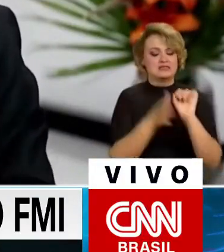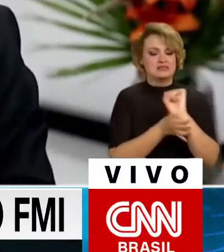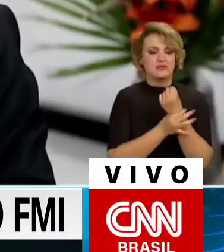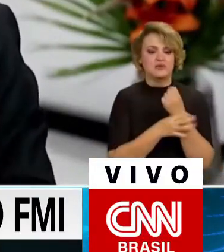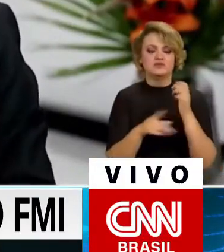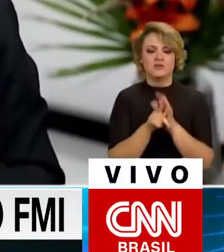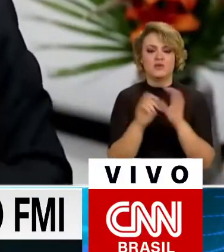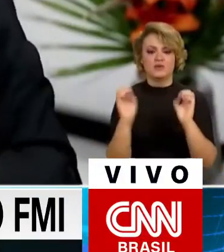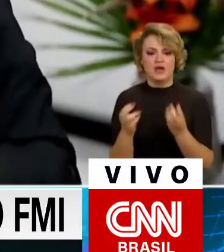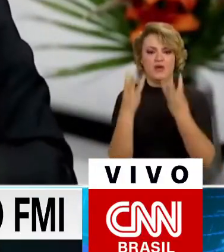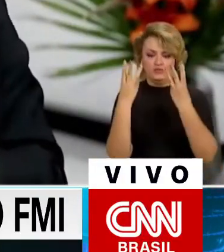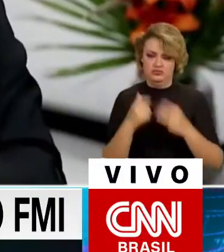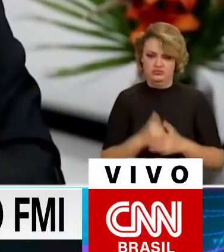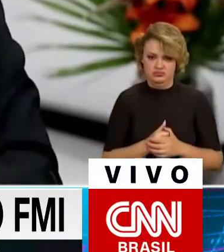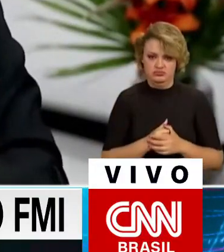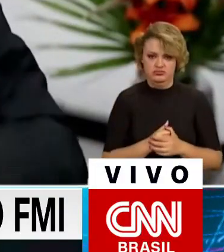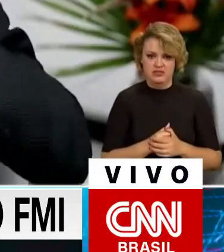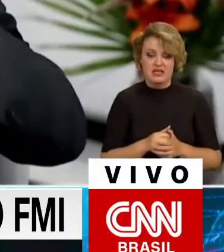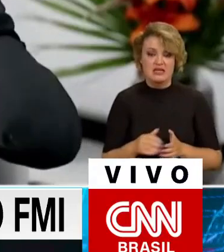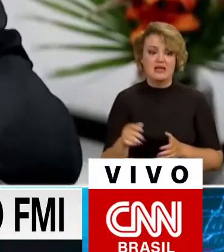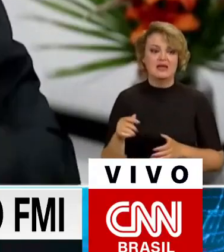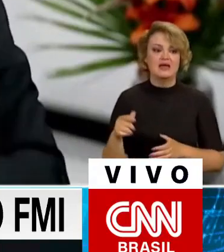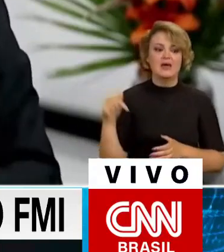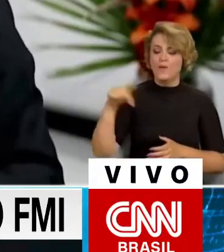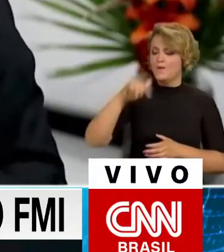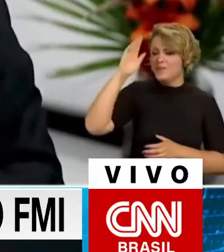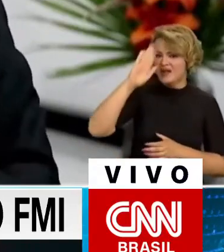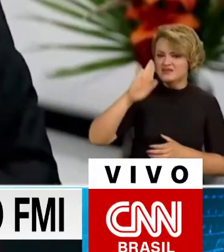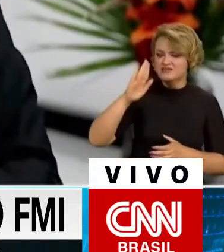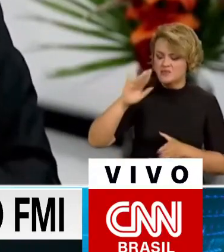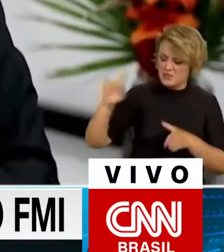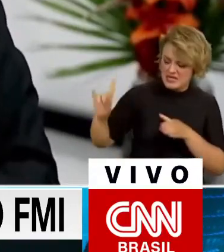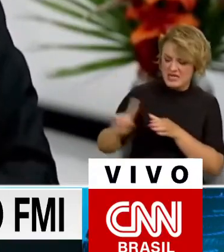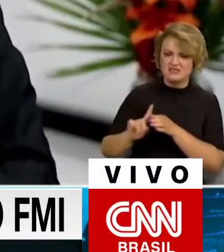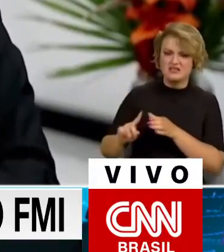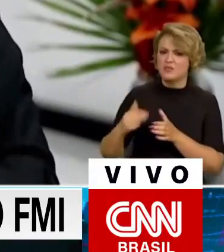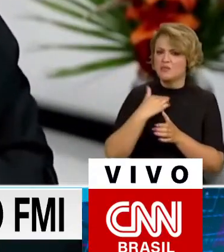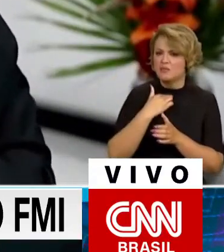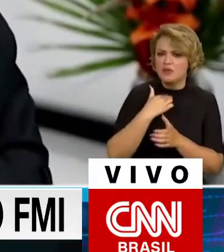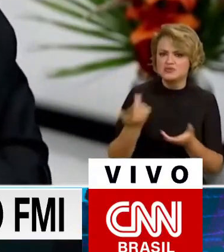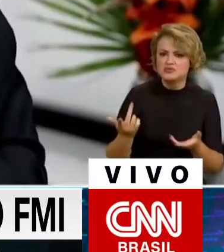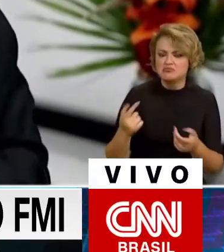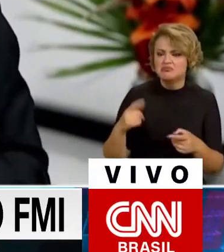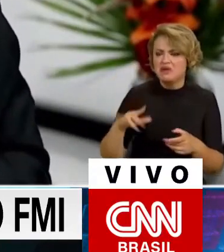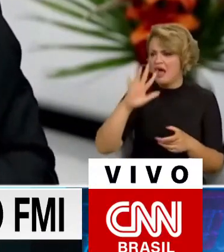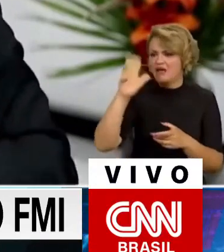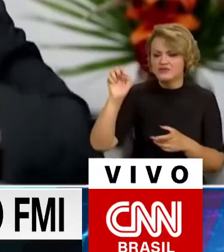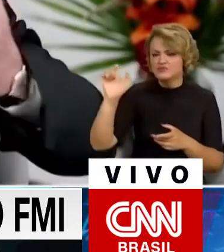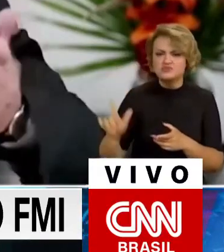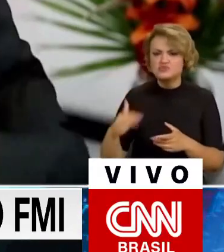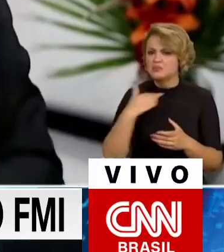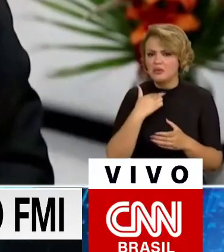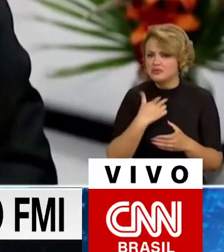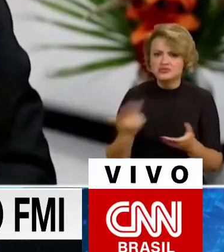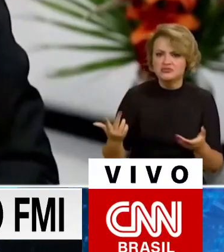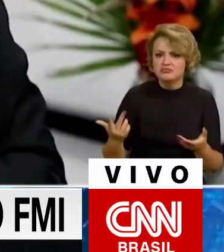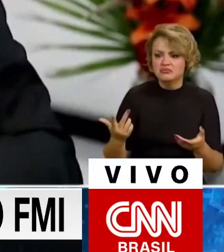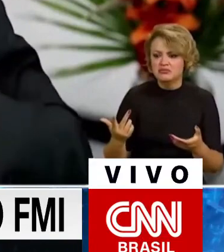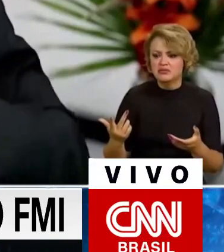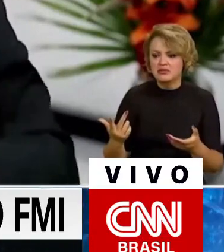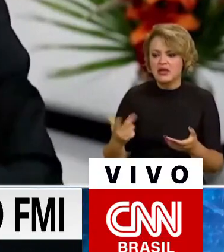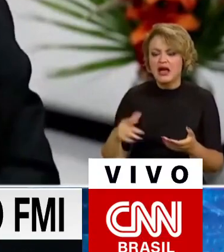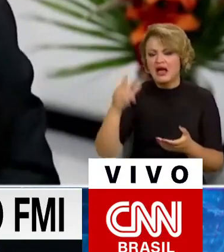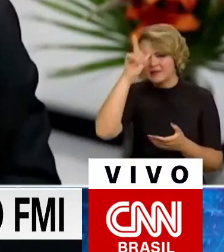presidência, desembarcou em Washington para amanhã ter uma reunião com o Fundo Monetário Internacional e há expectativa de liberação de 7 bilhões e meio de